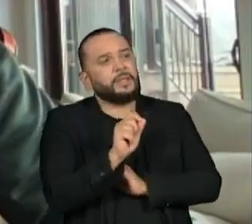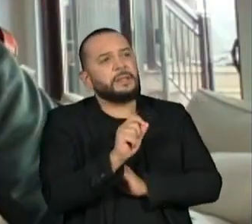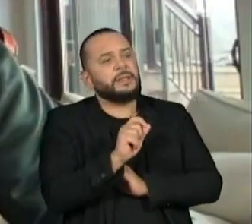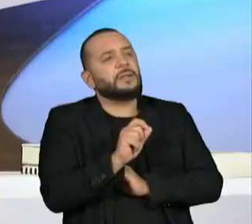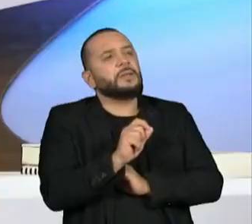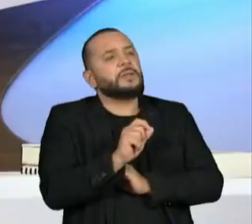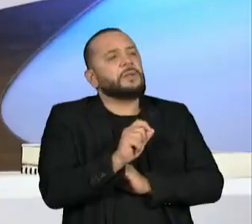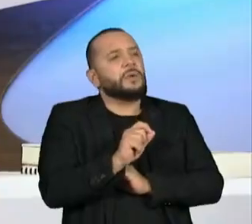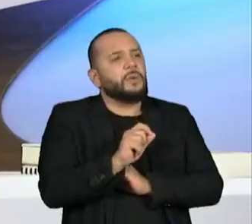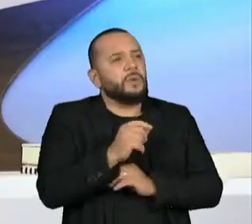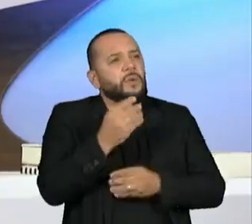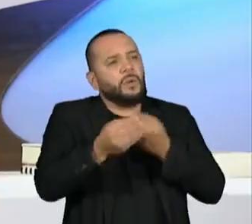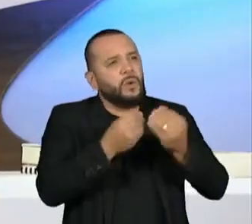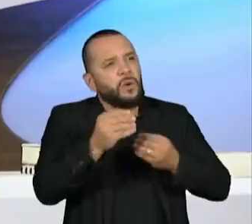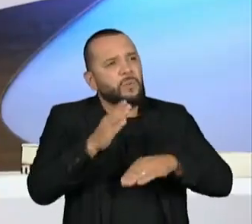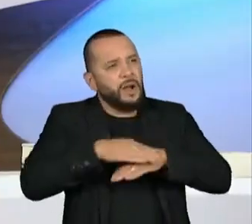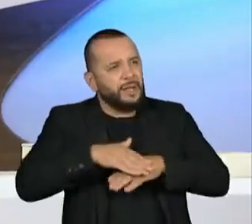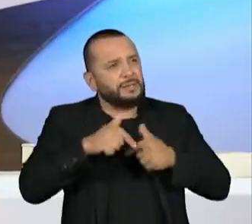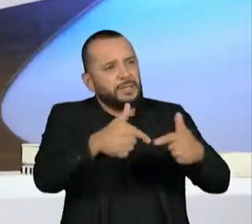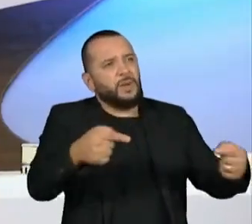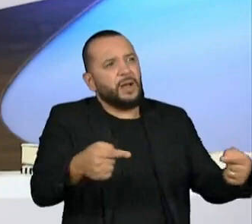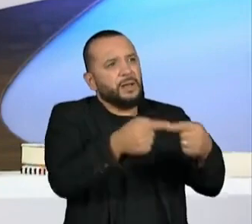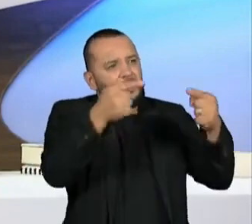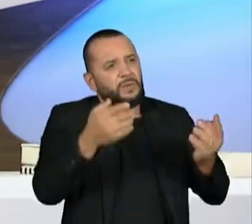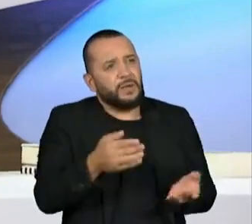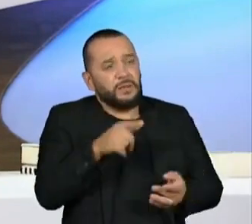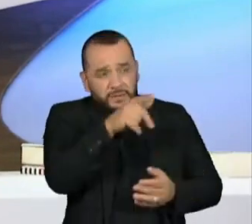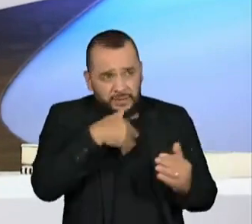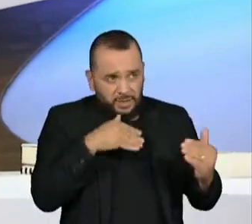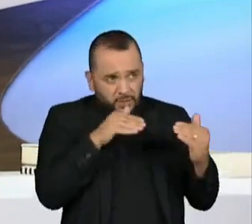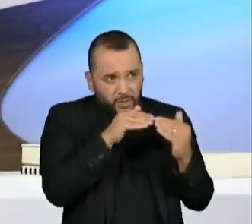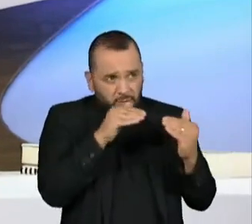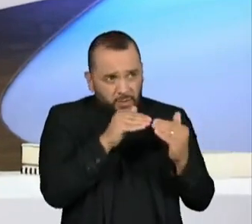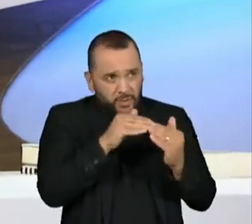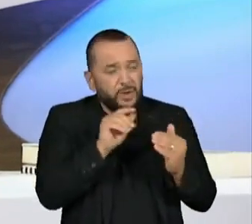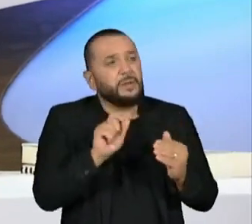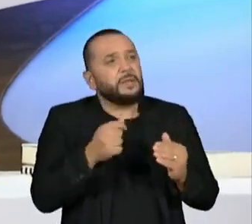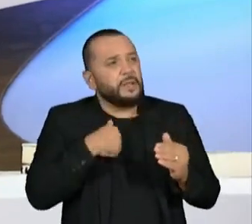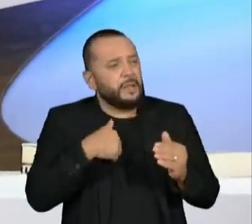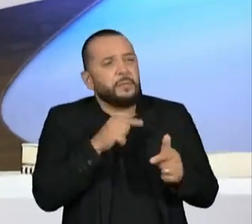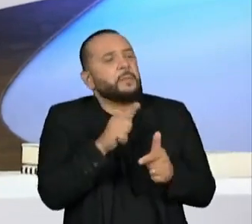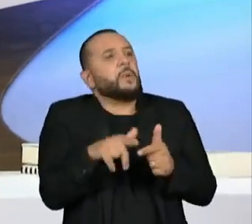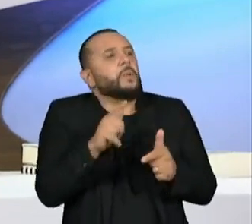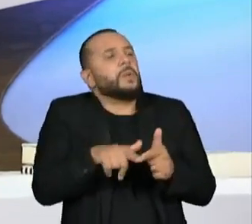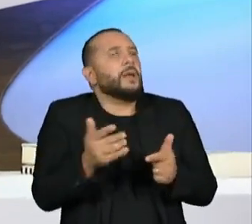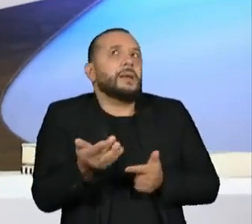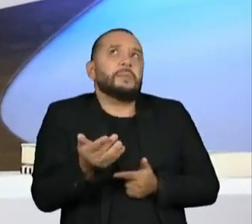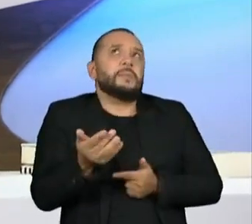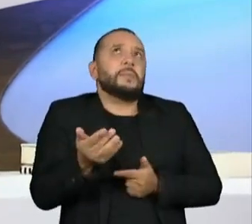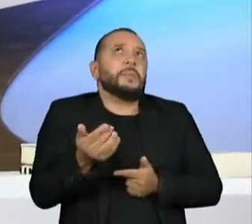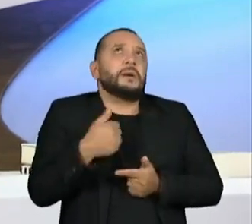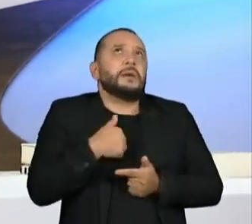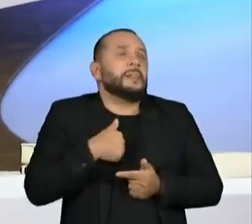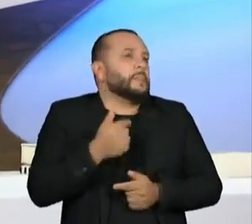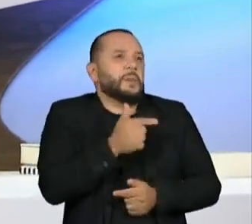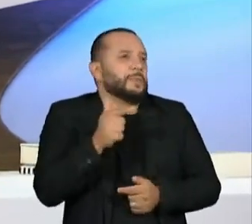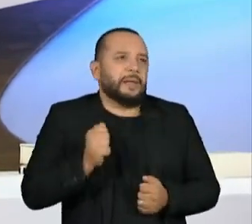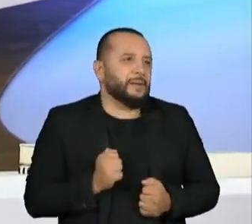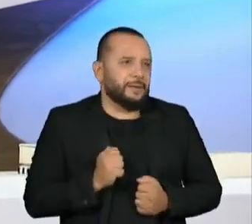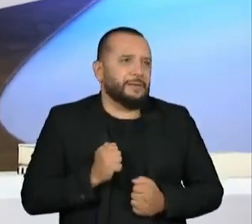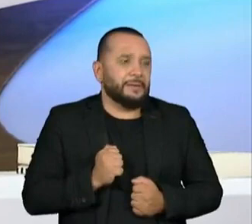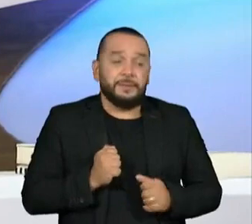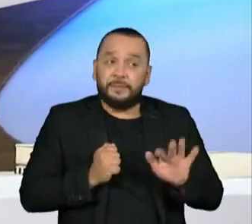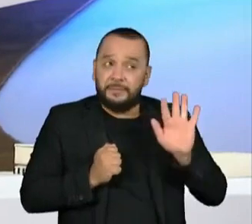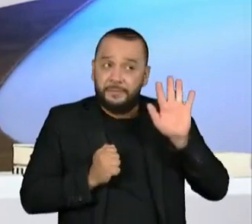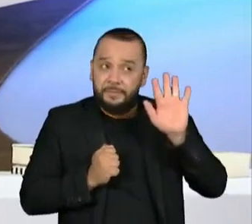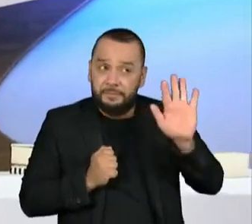a abordagem adequada, já que o senhor concorda que o problema exista? E se é possível,